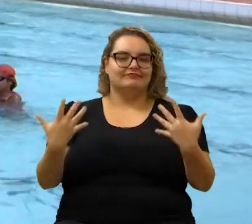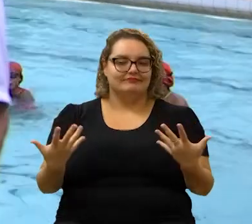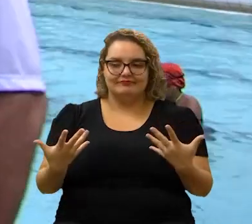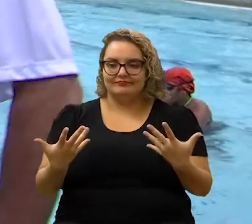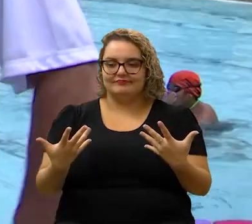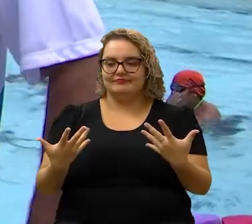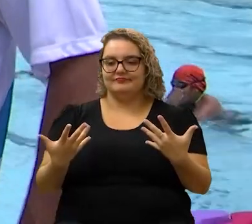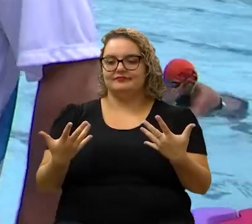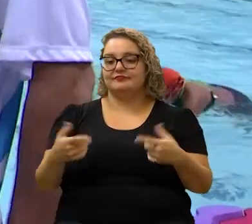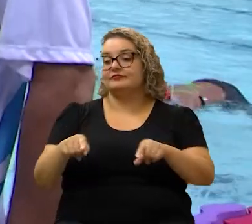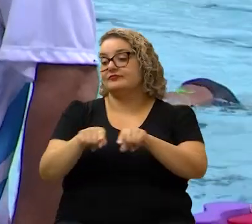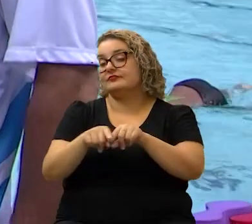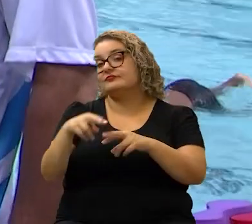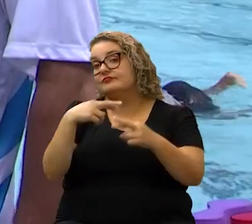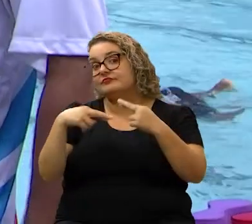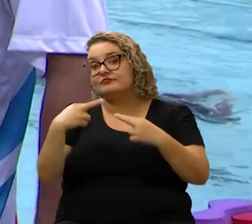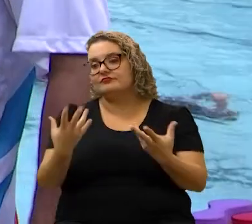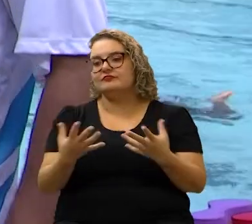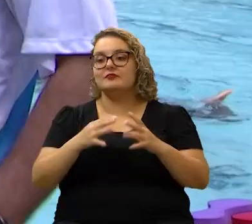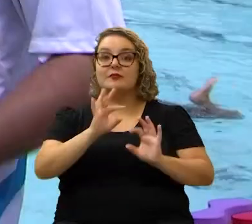espiritual, a questão de